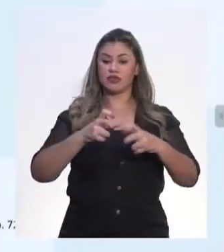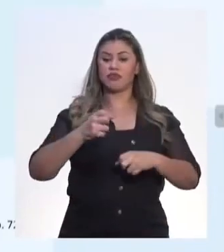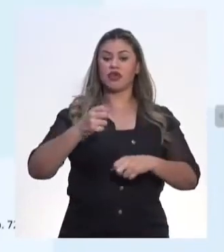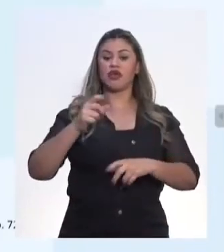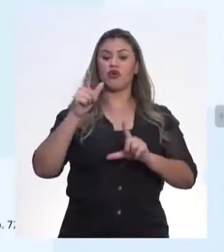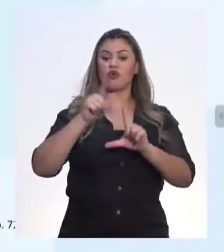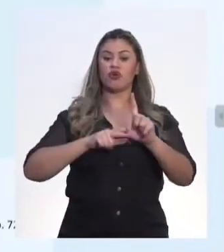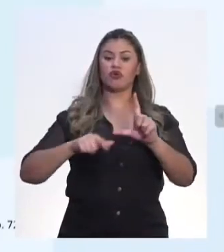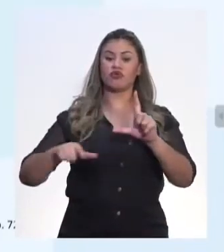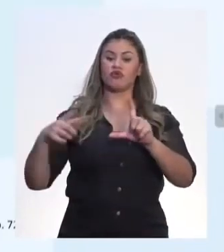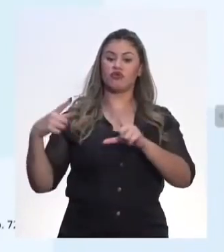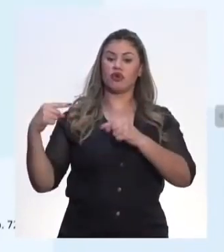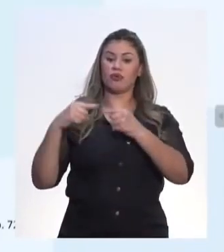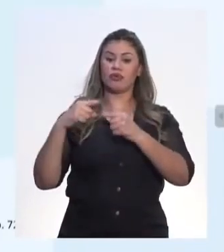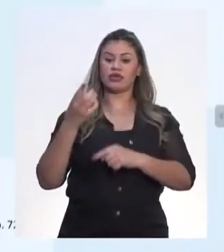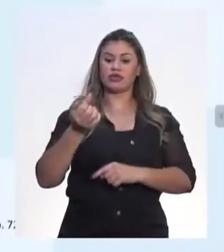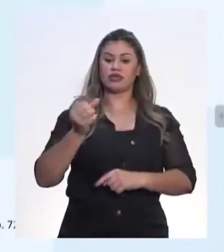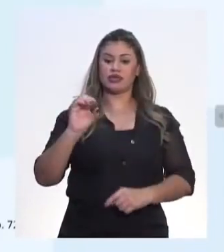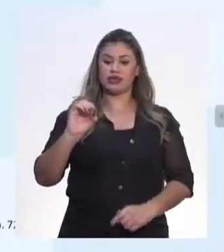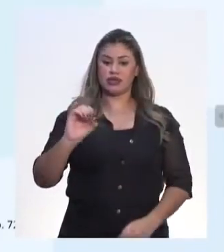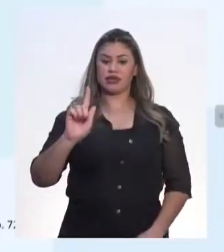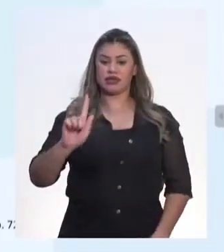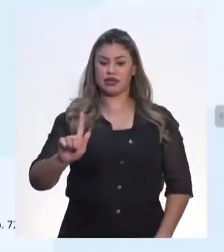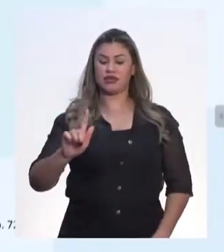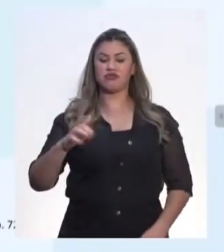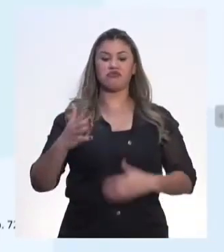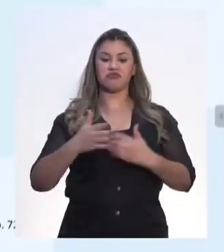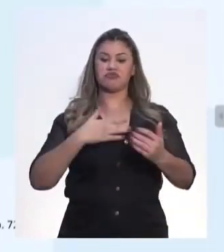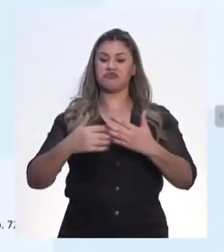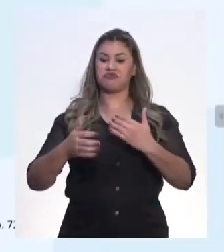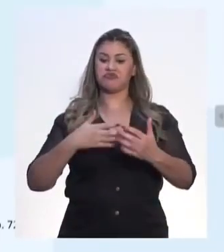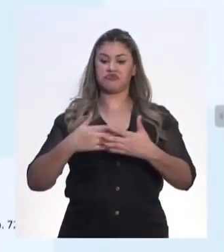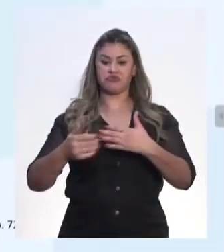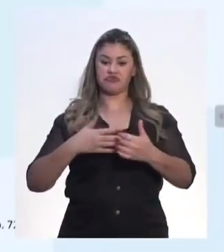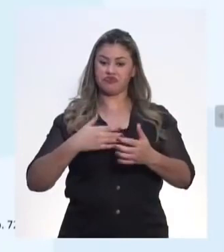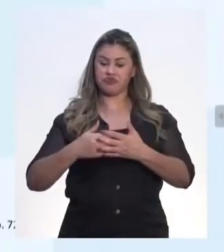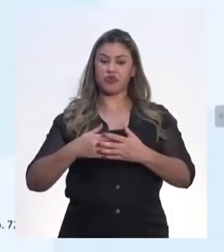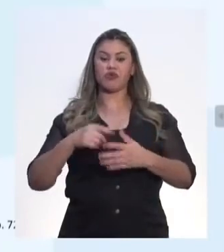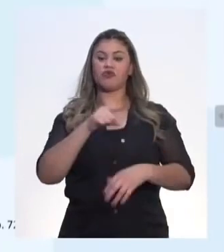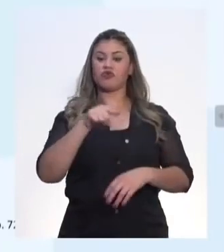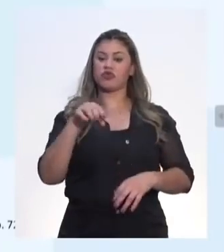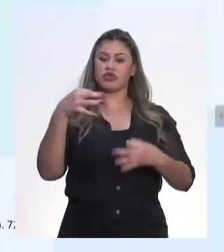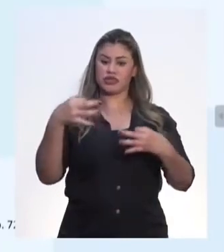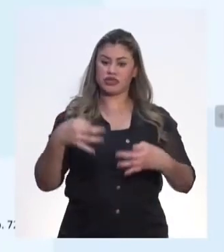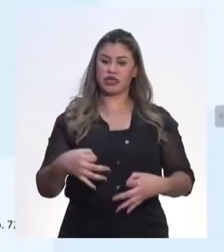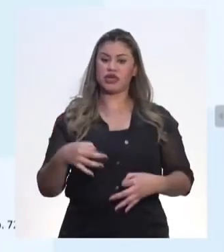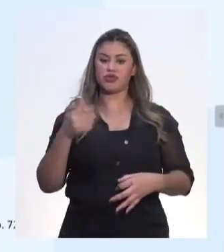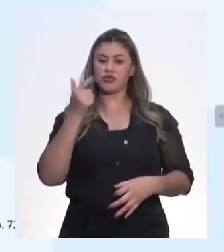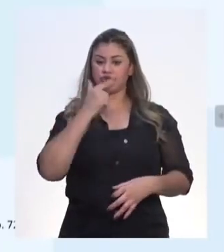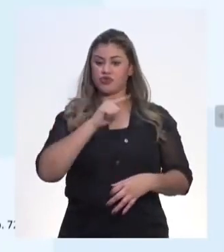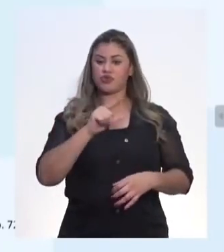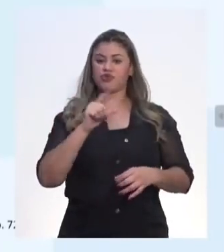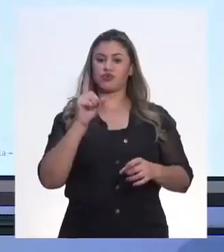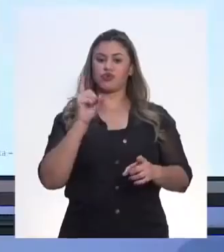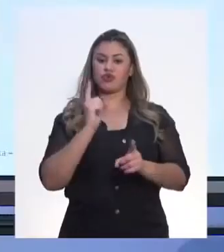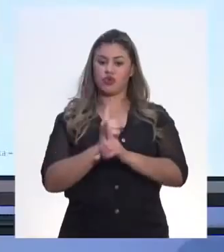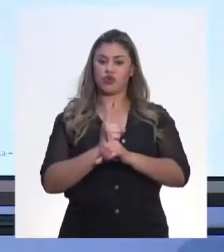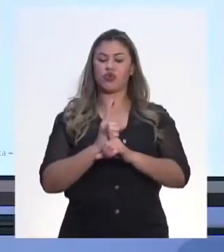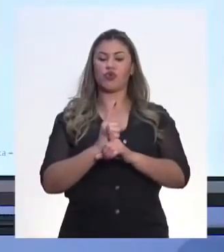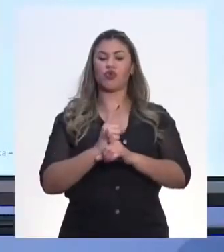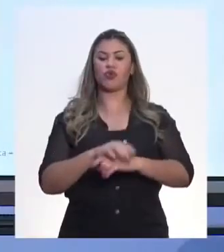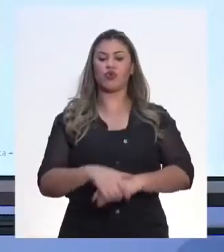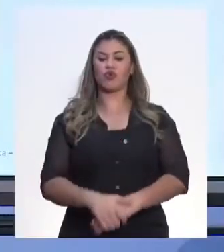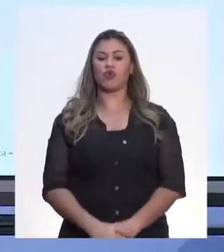se você for por qualquer dedução aí, com qualquer forma, você está correto, você consegue identificar. Tomar cuidado